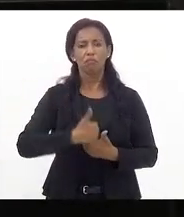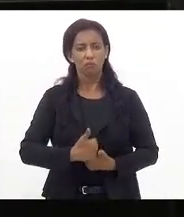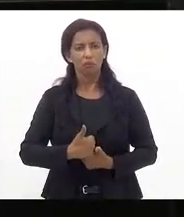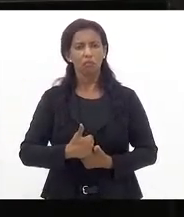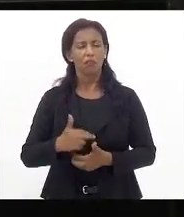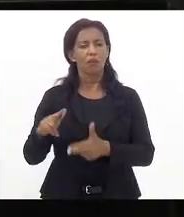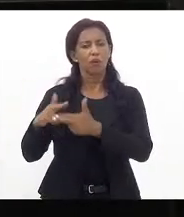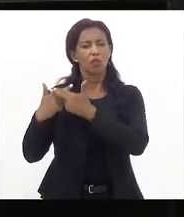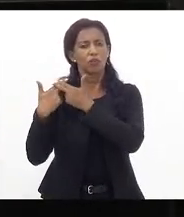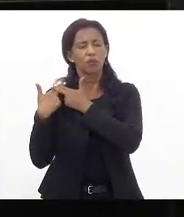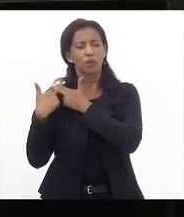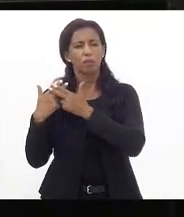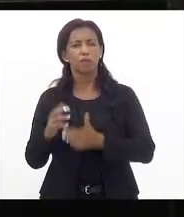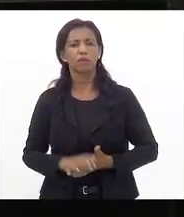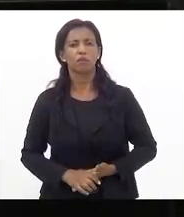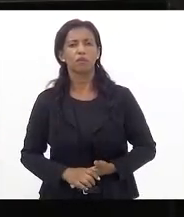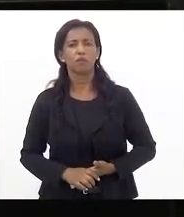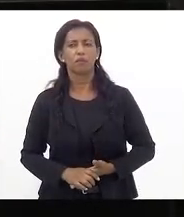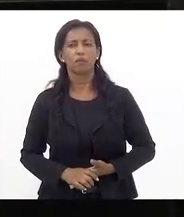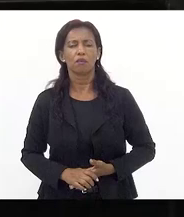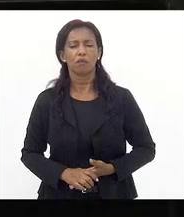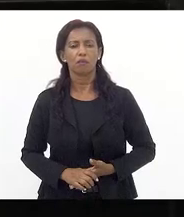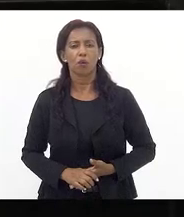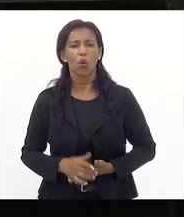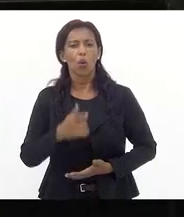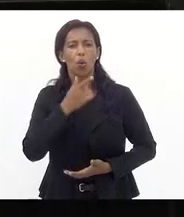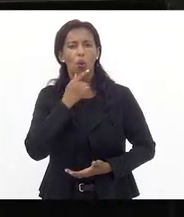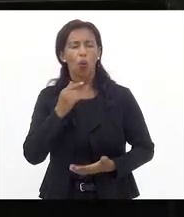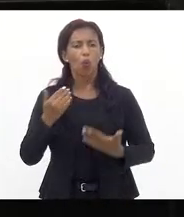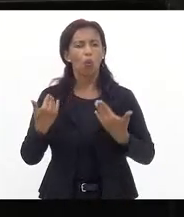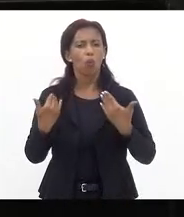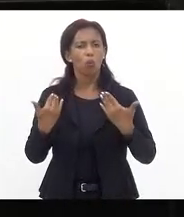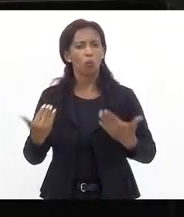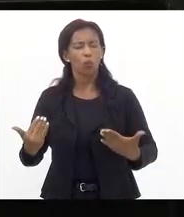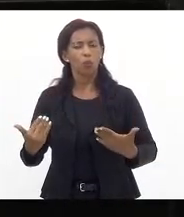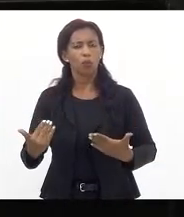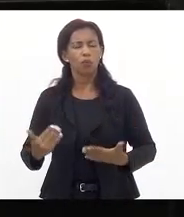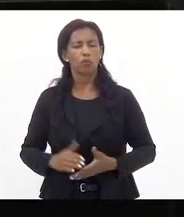com responsabilidade, com um homem público grande,